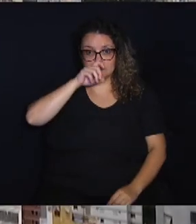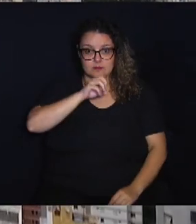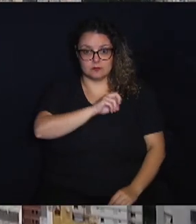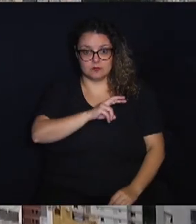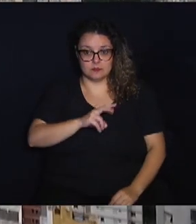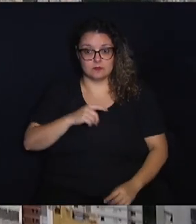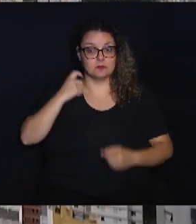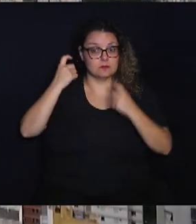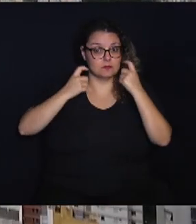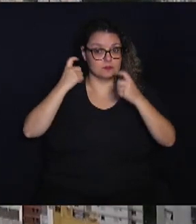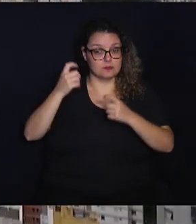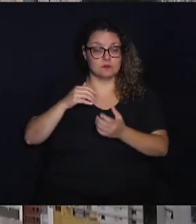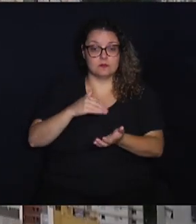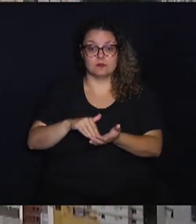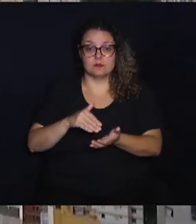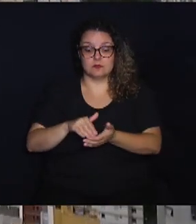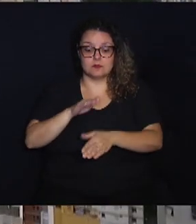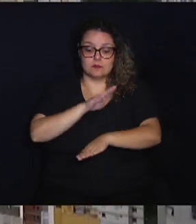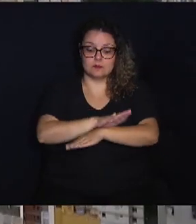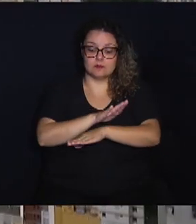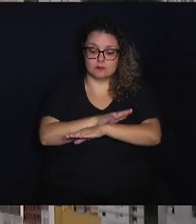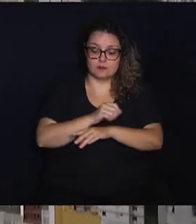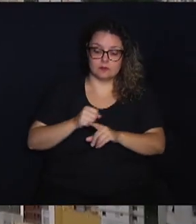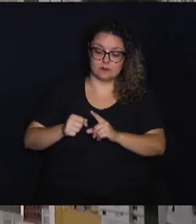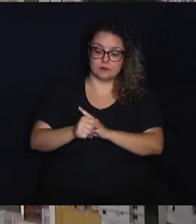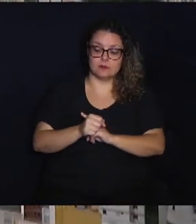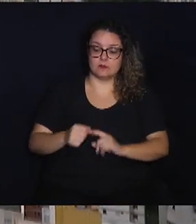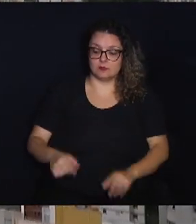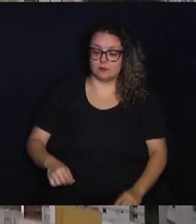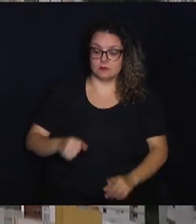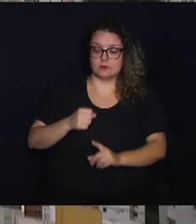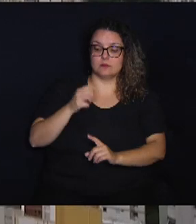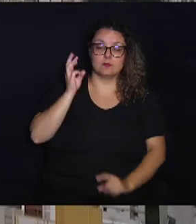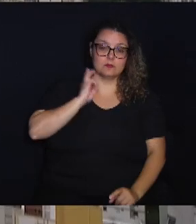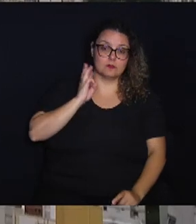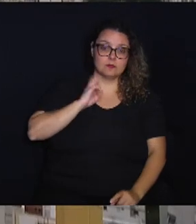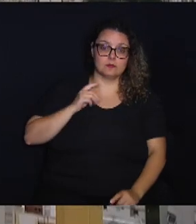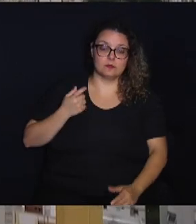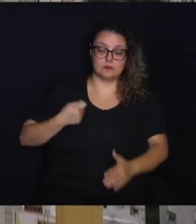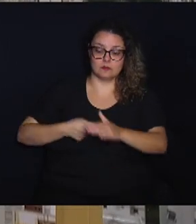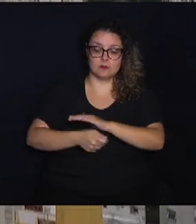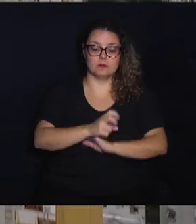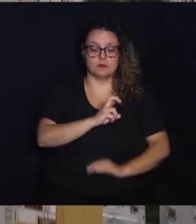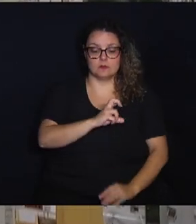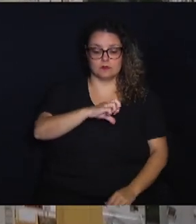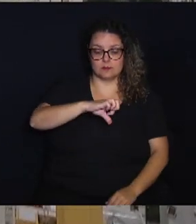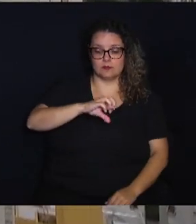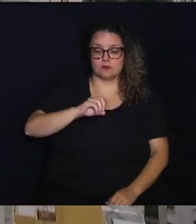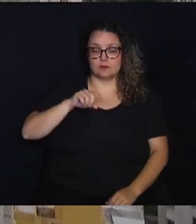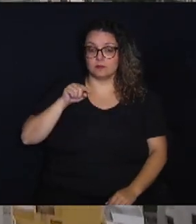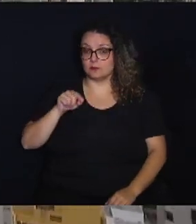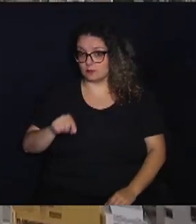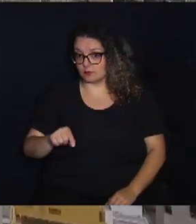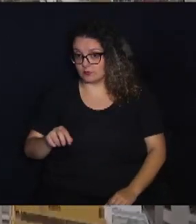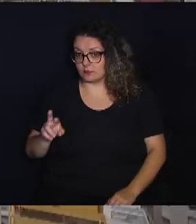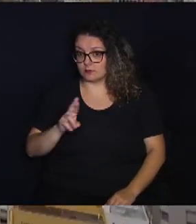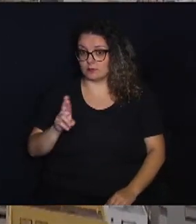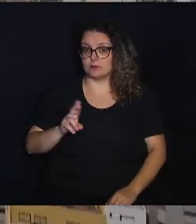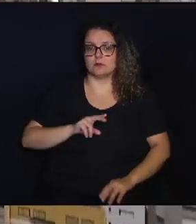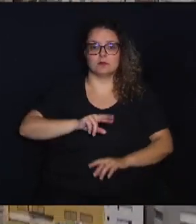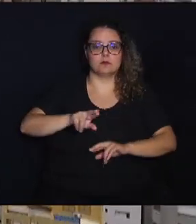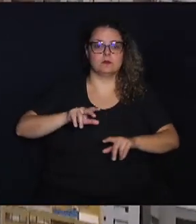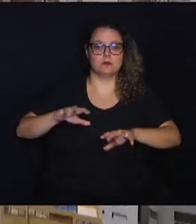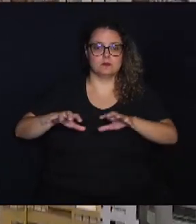com a Secretaria de Assistência Social, Cecílio Santos destinou mais de R$ 590 mil para várias organizações